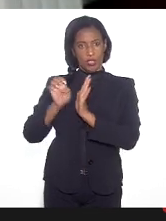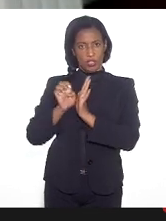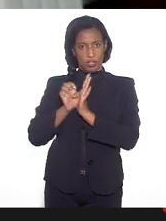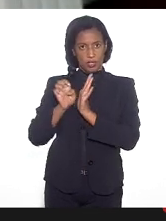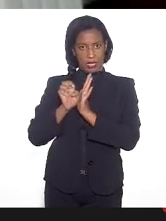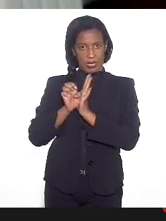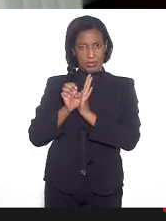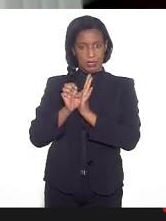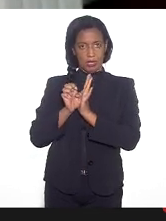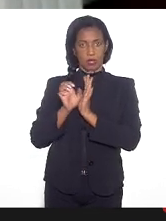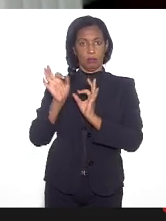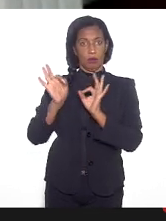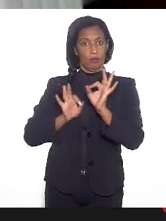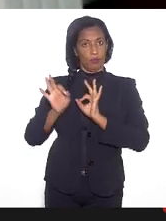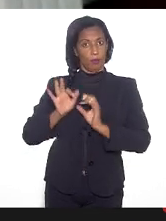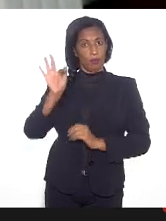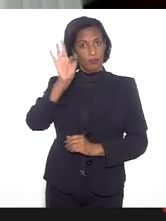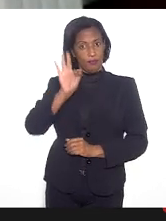federal.